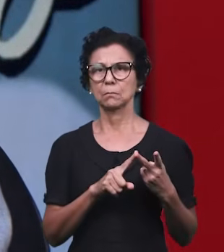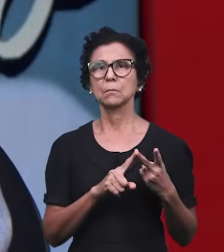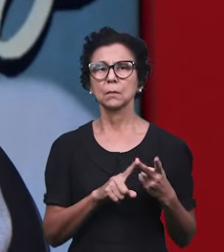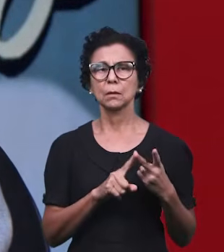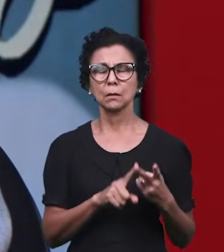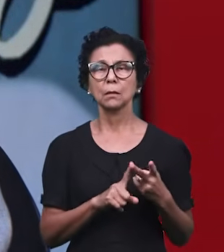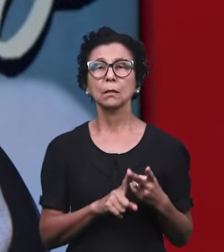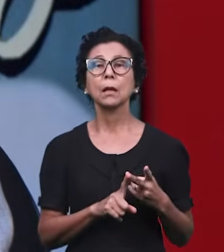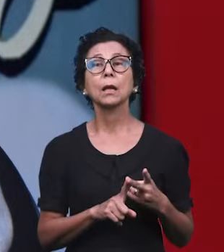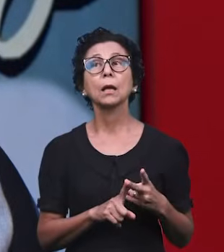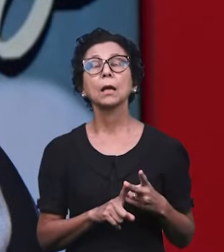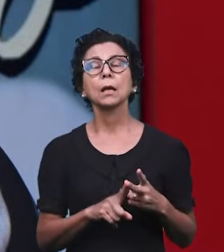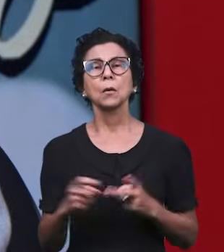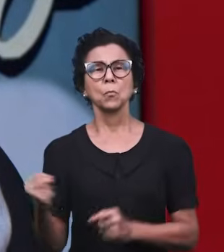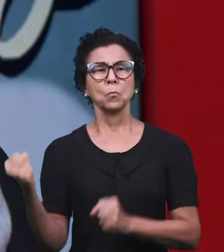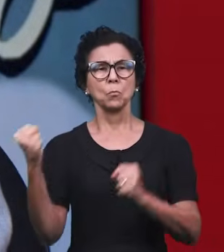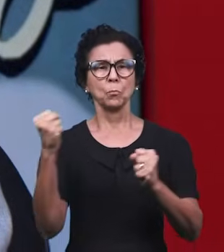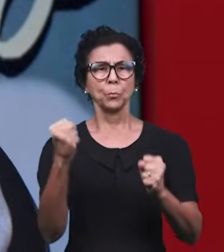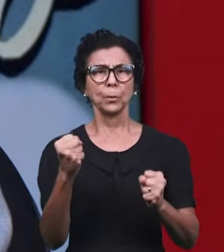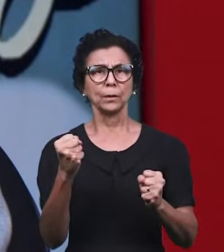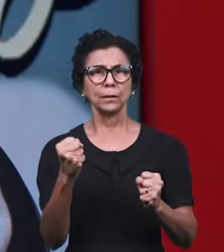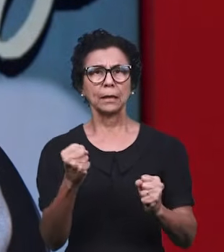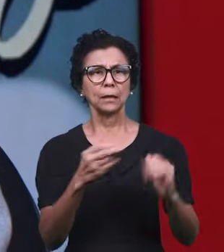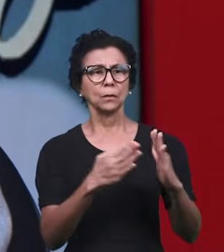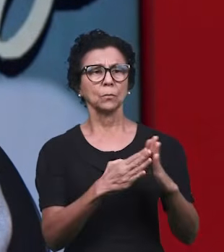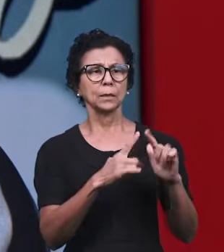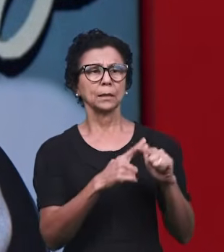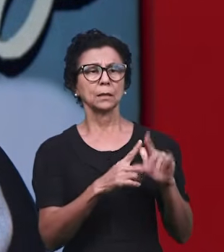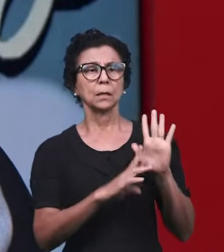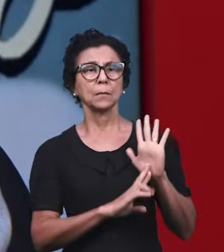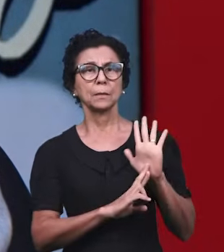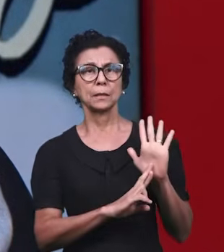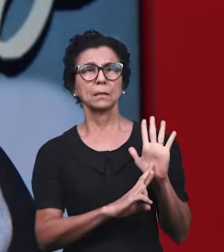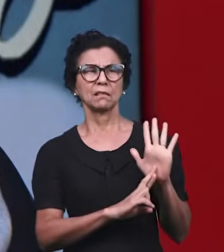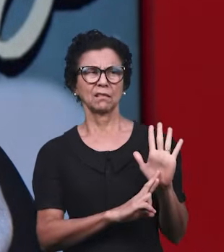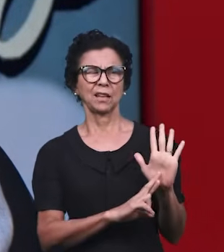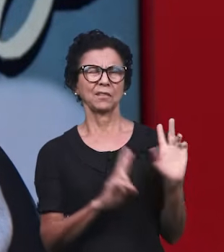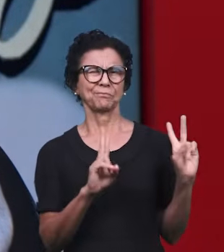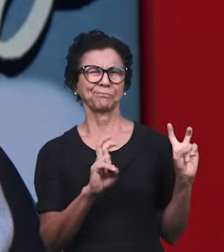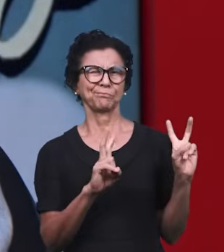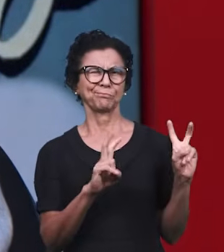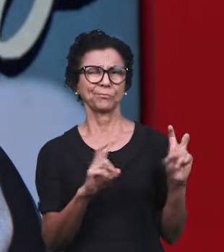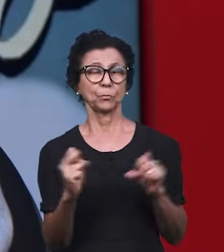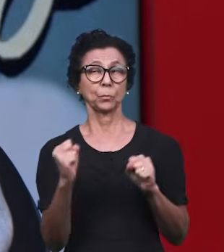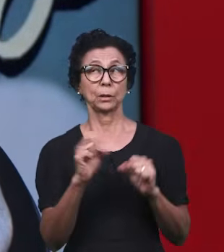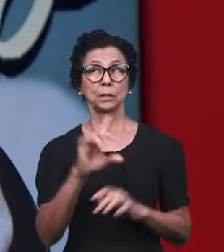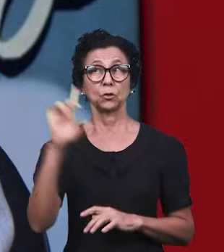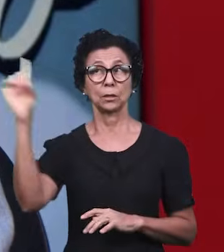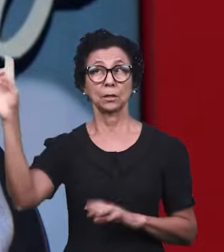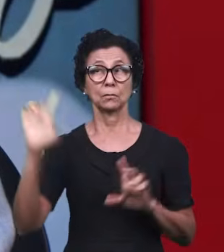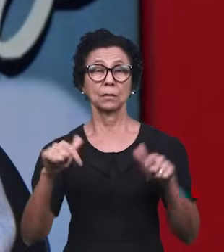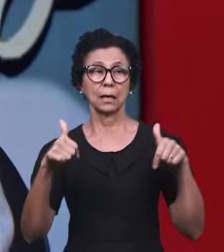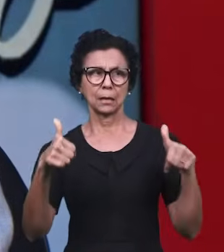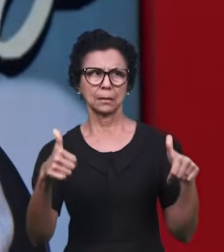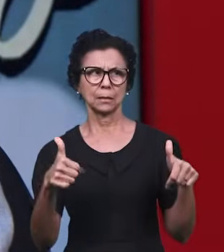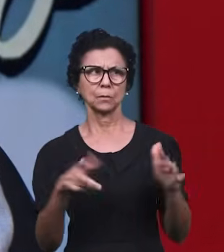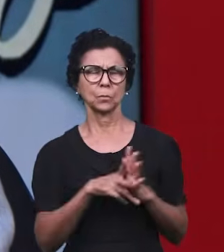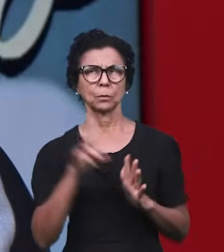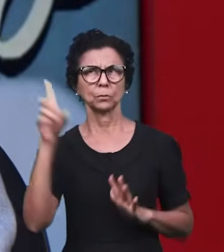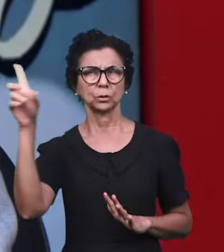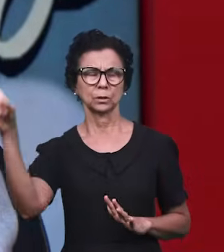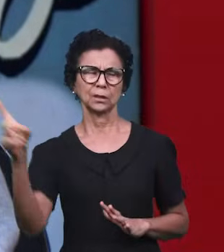de uma igreja que, entre aspas, representava o poder de Deus, a operação de Deus, mas na